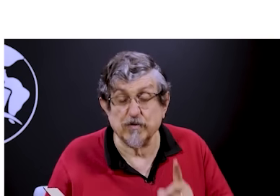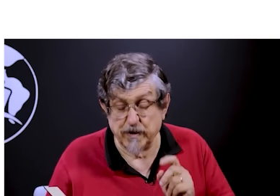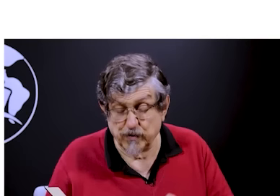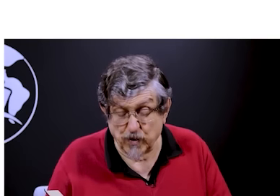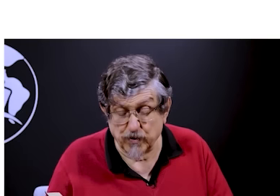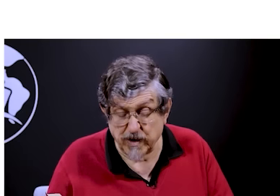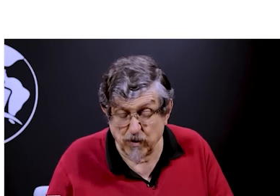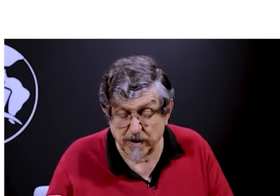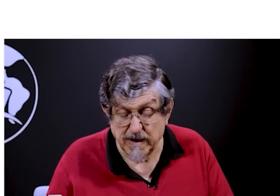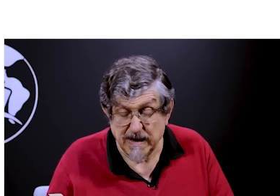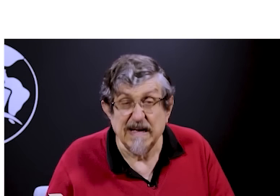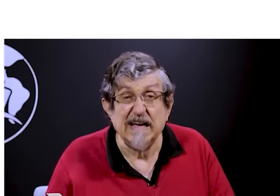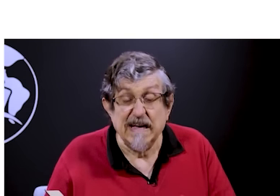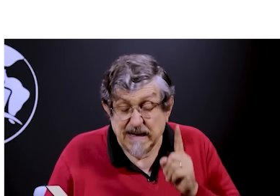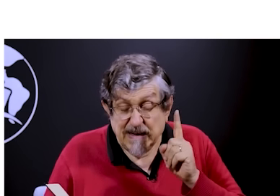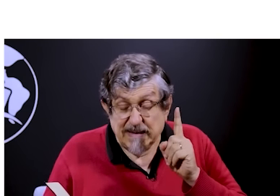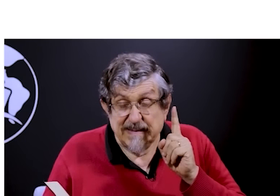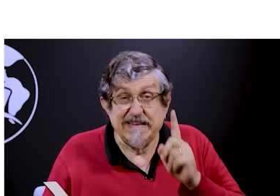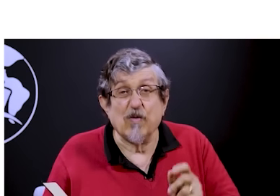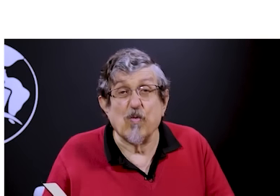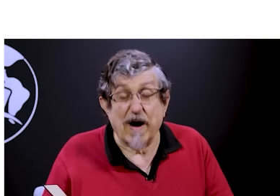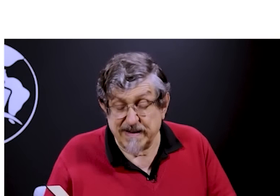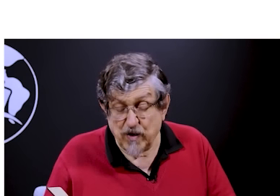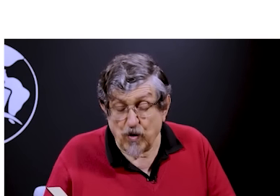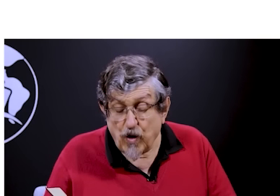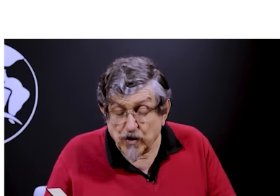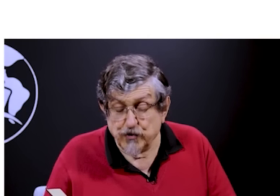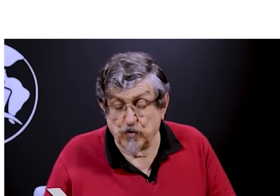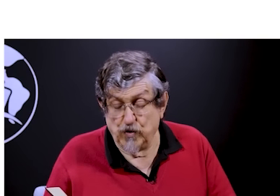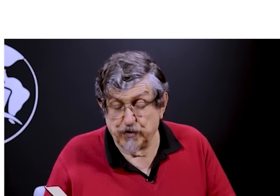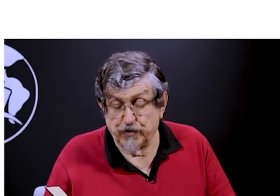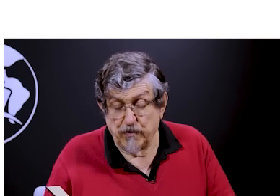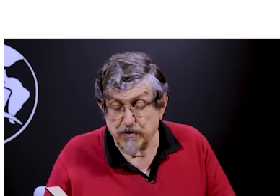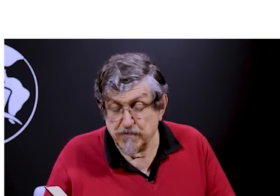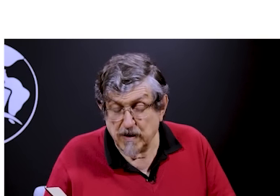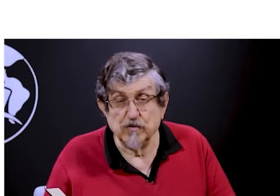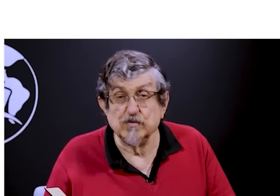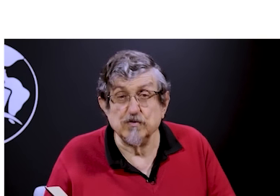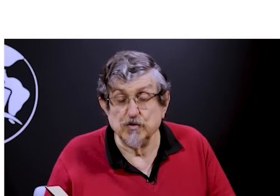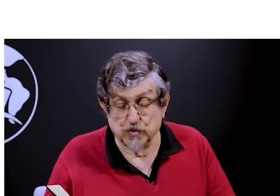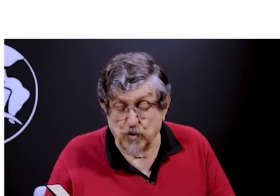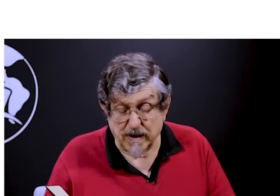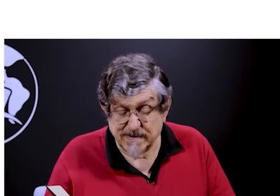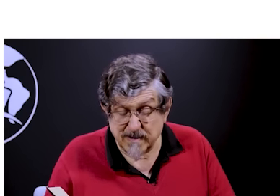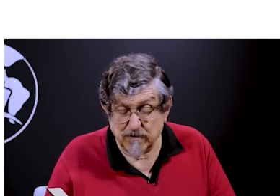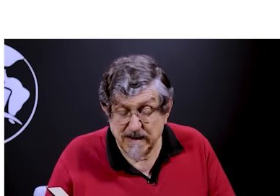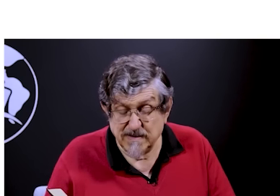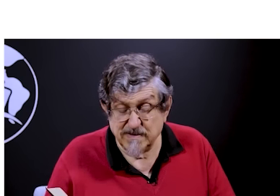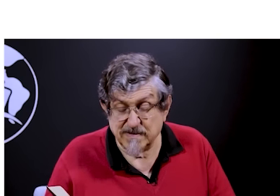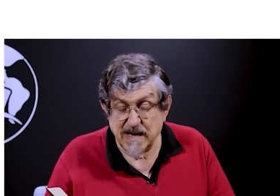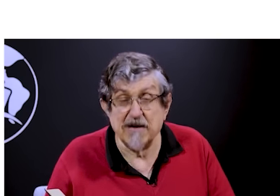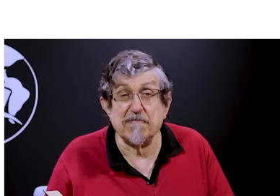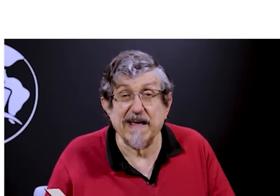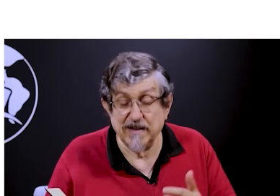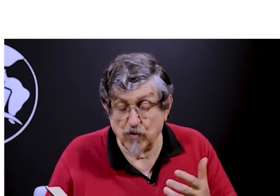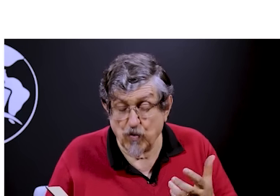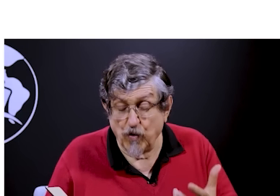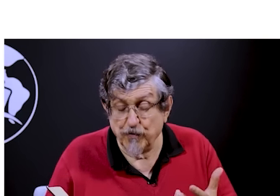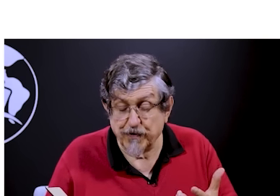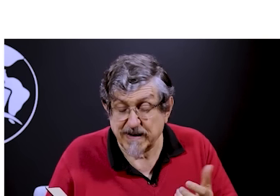próximo eu sou o senhor não guardem ódio contra o seu irmão no coração antes